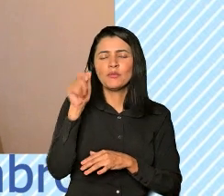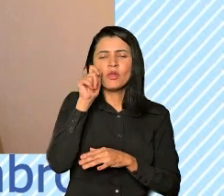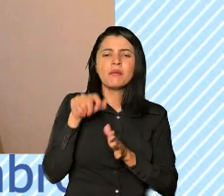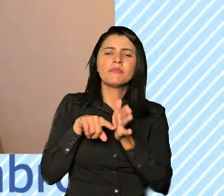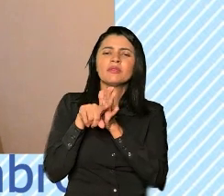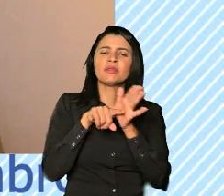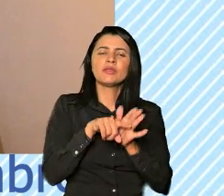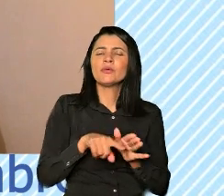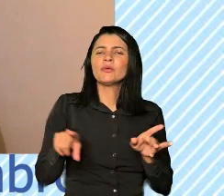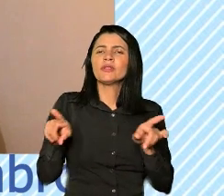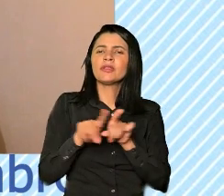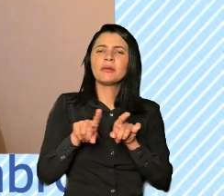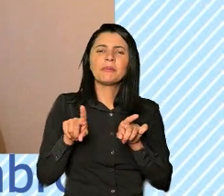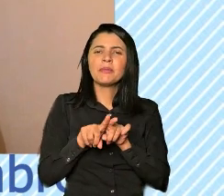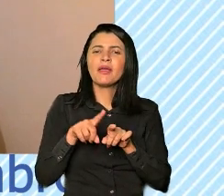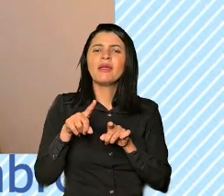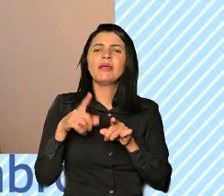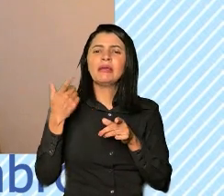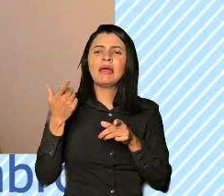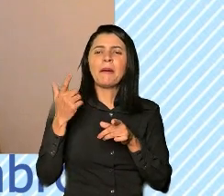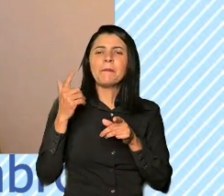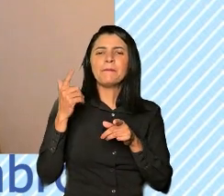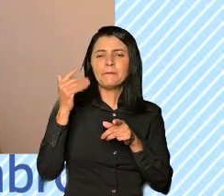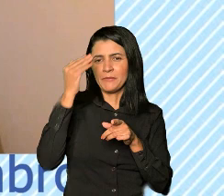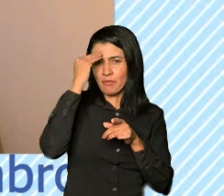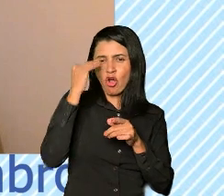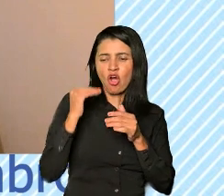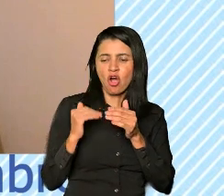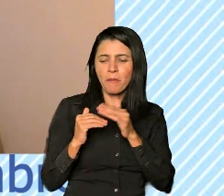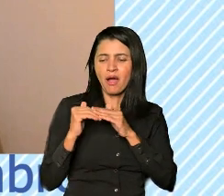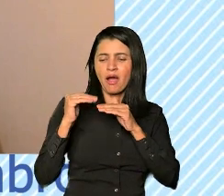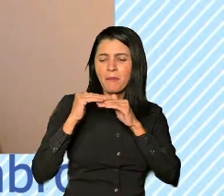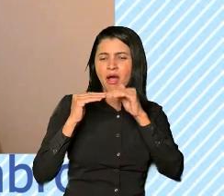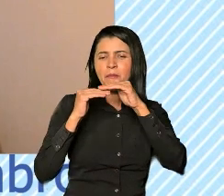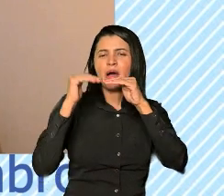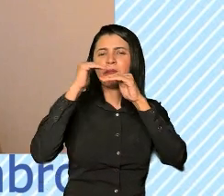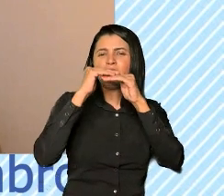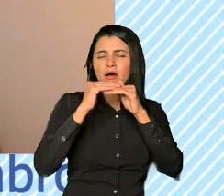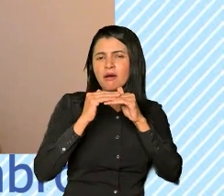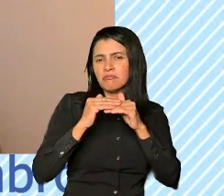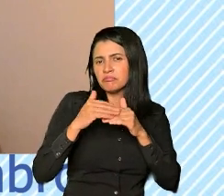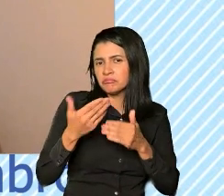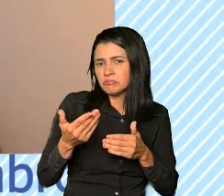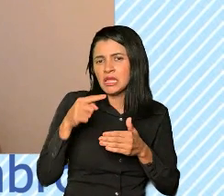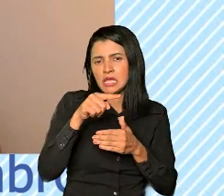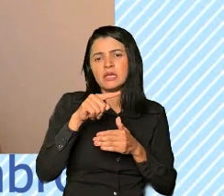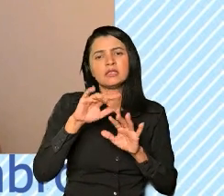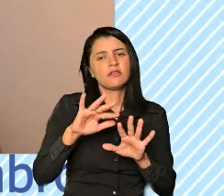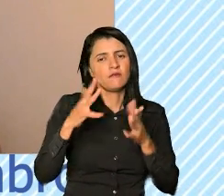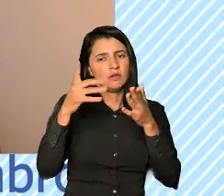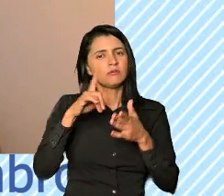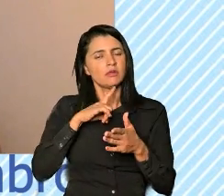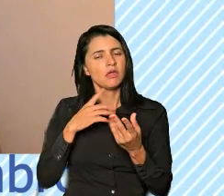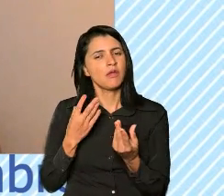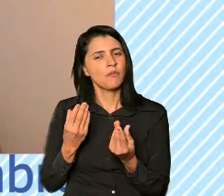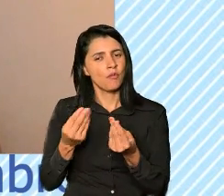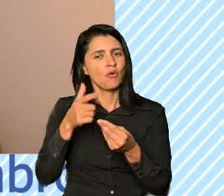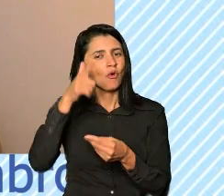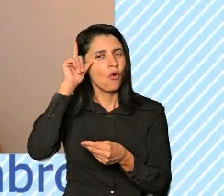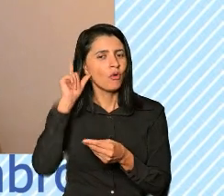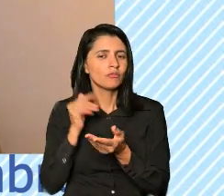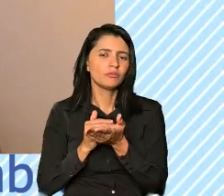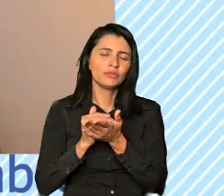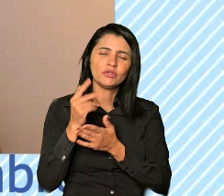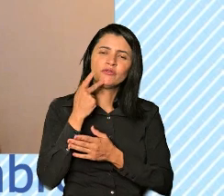questão das camadas de memória, né? Talvez quando a gente... E assim, esse evento tem muito isso, assim, ontem a gente começou